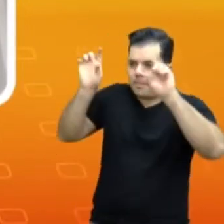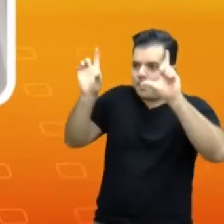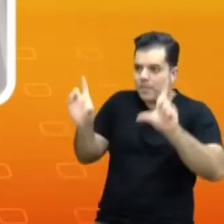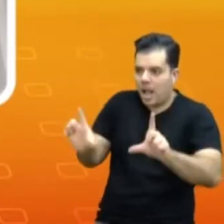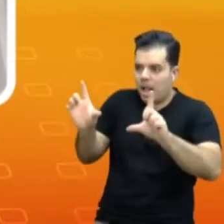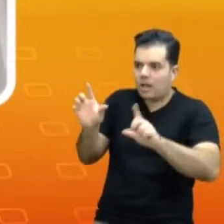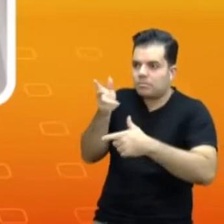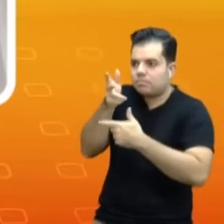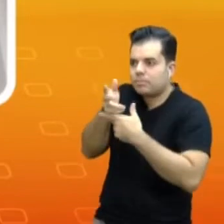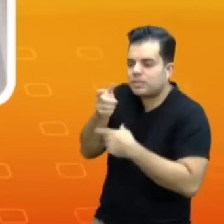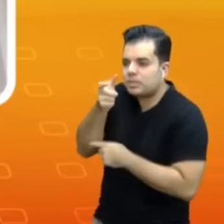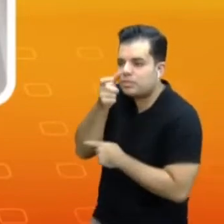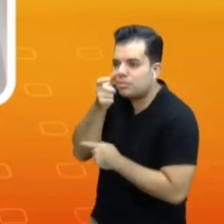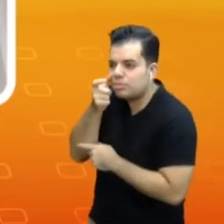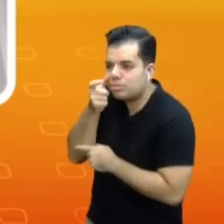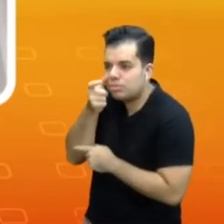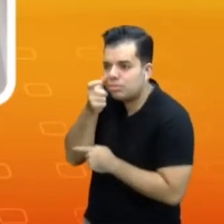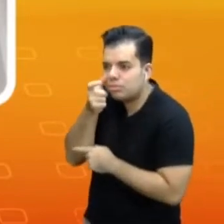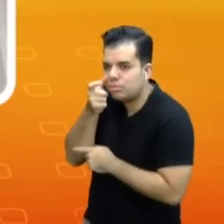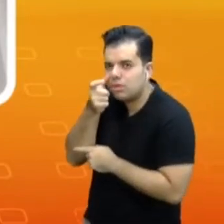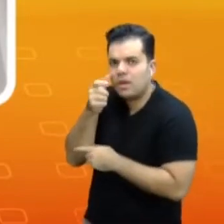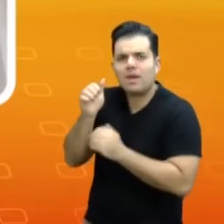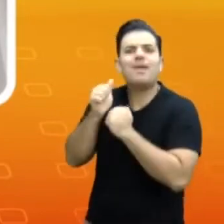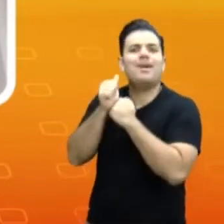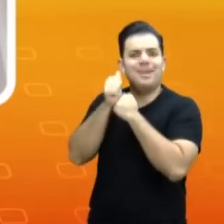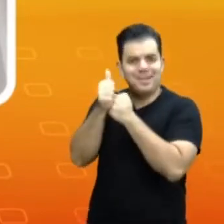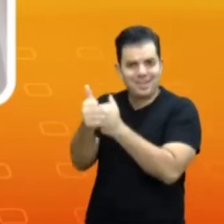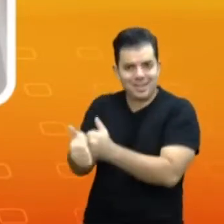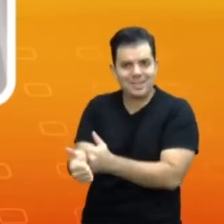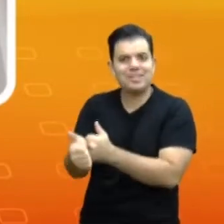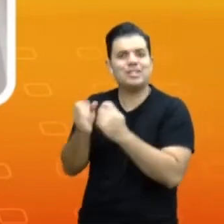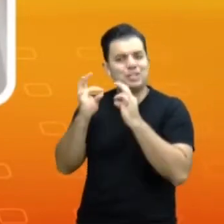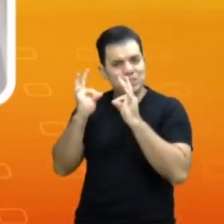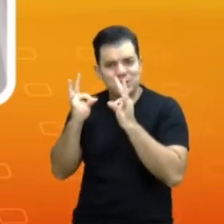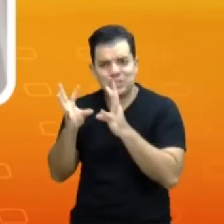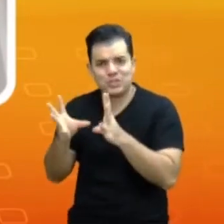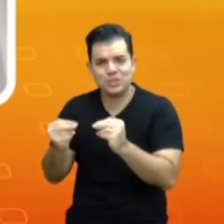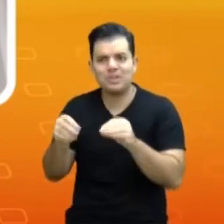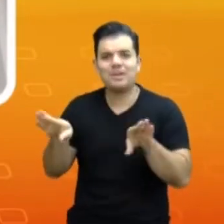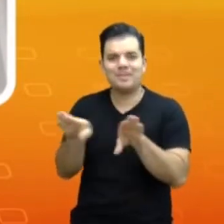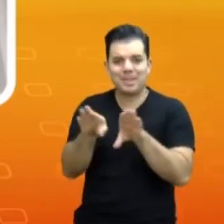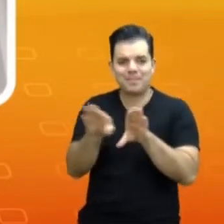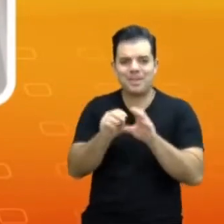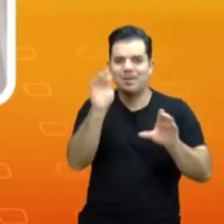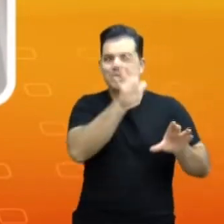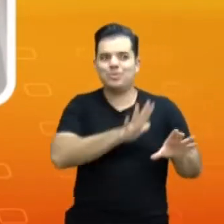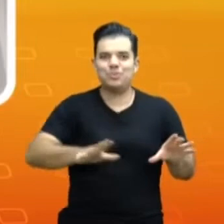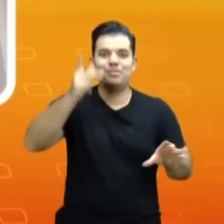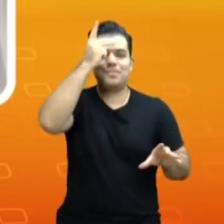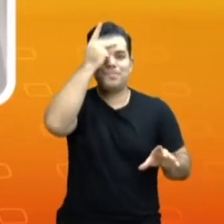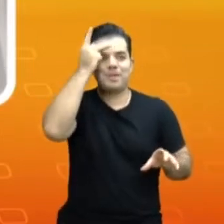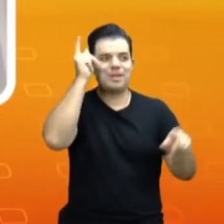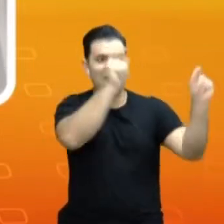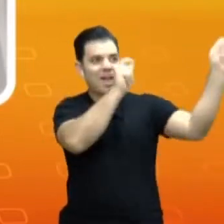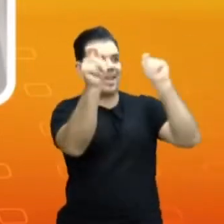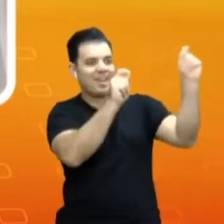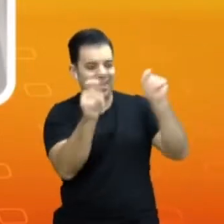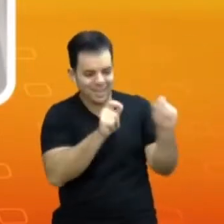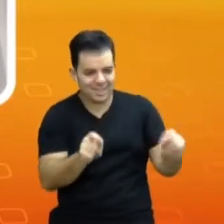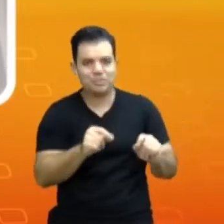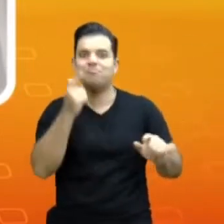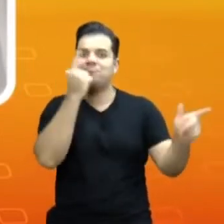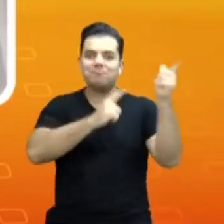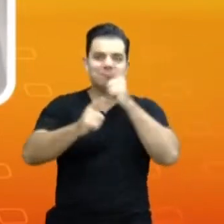bom. Onde a Band Esportes estava presente com um feed só, mas presente em todos os brasileiros que ali estavam, em todos os